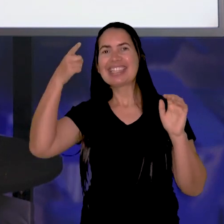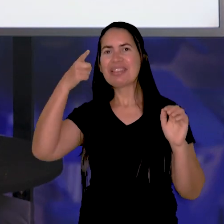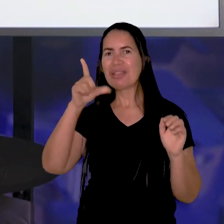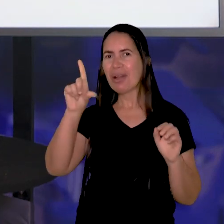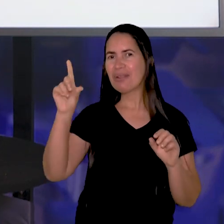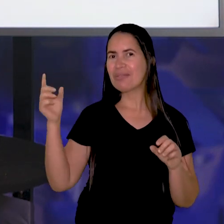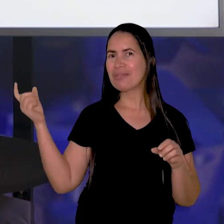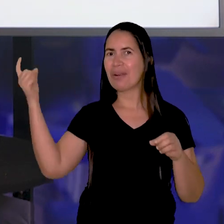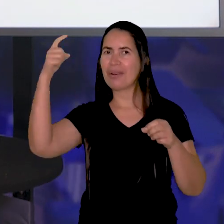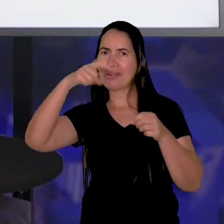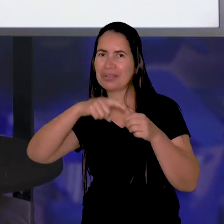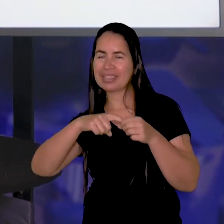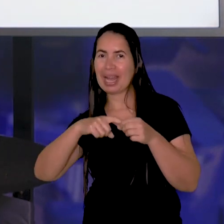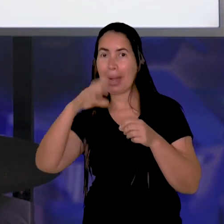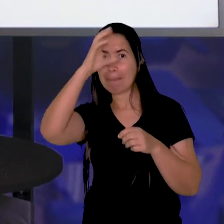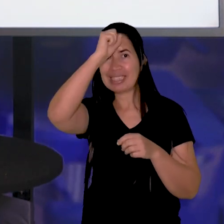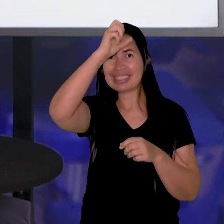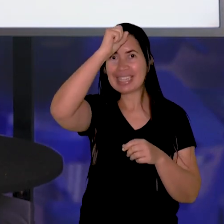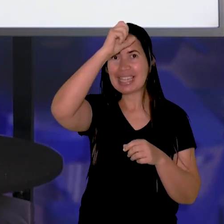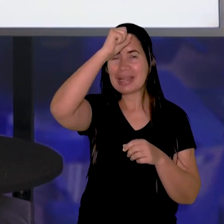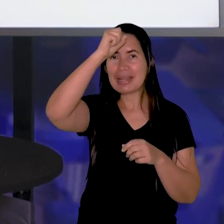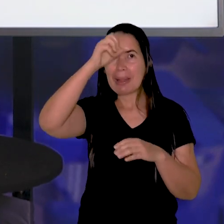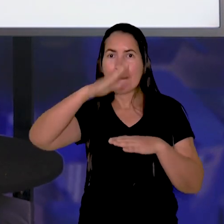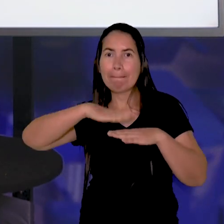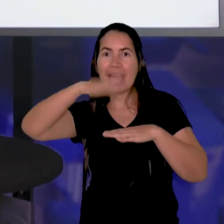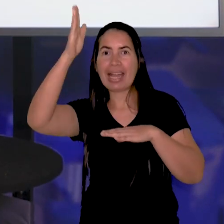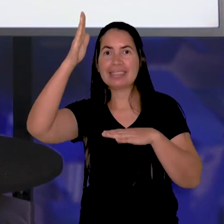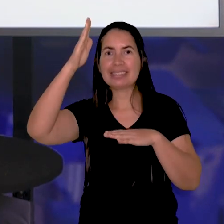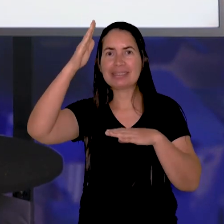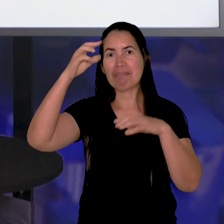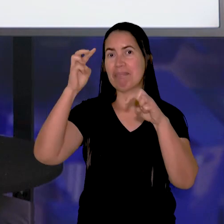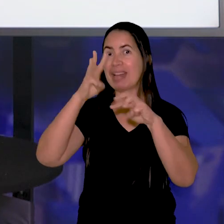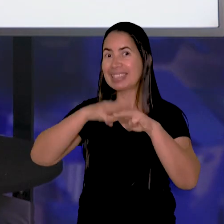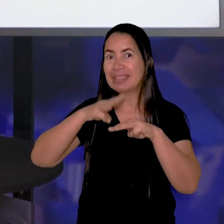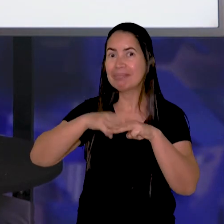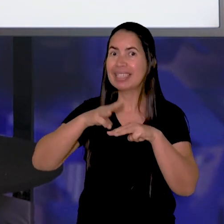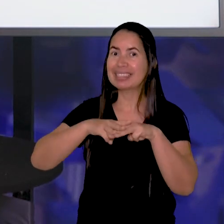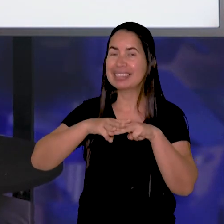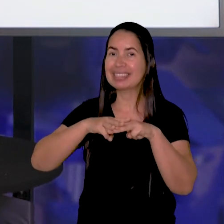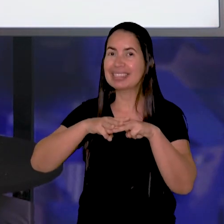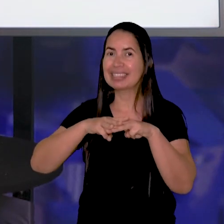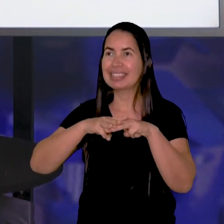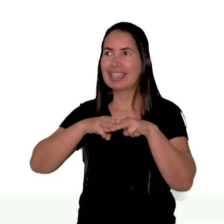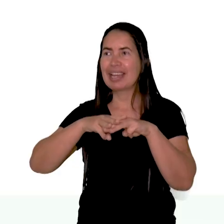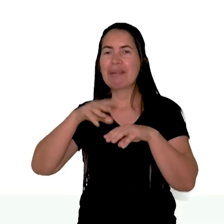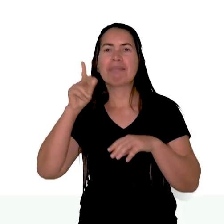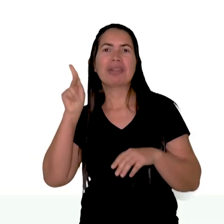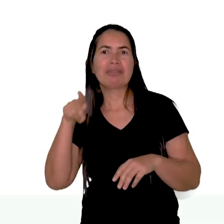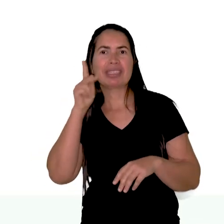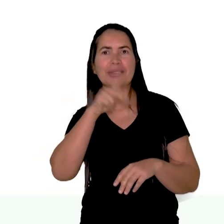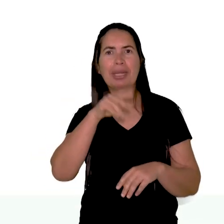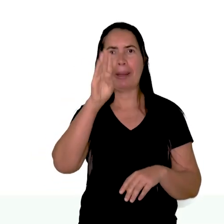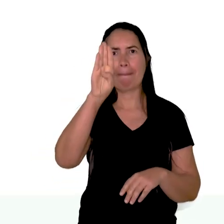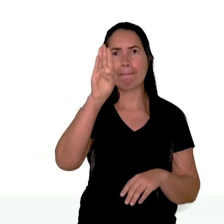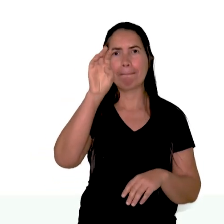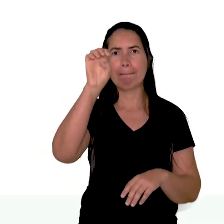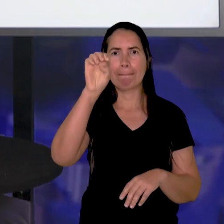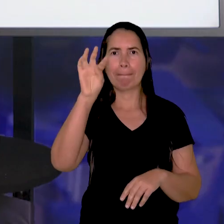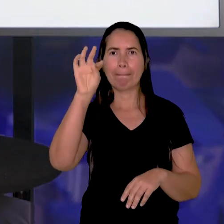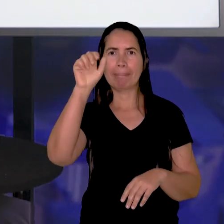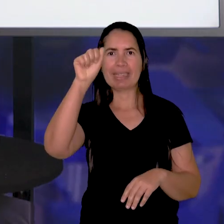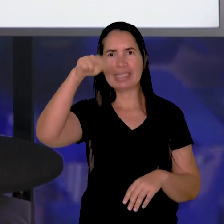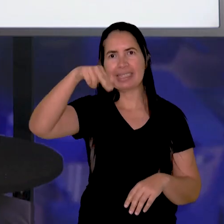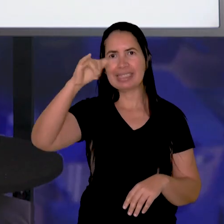novamente estamos aqui para aprender mais sobre a matemática. Sou a professora Betânia Correia,